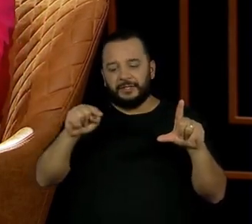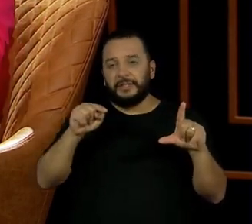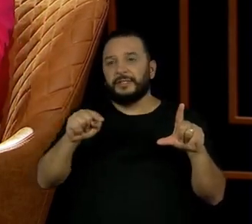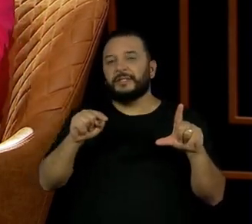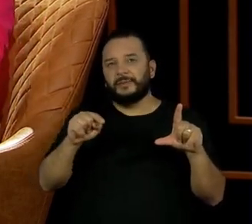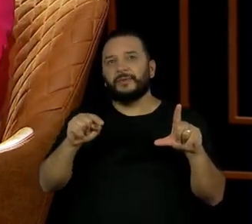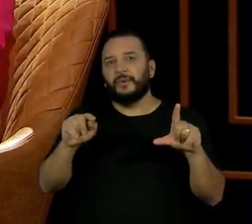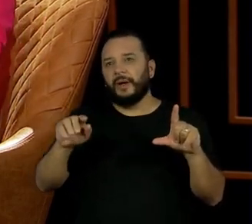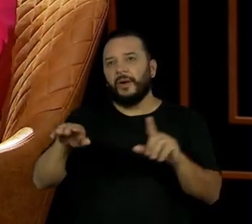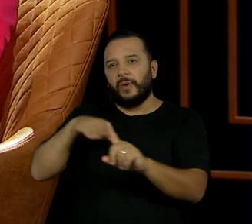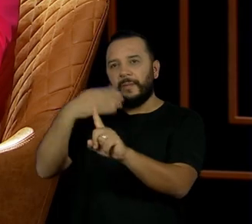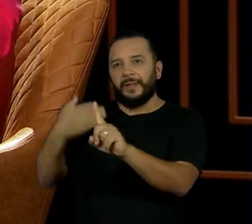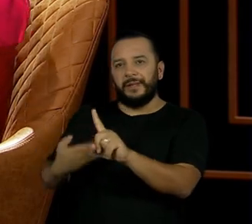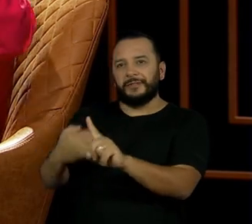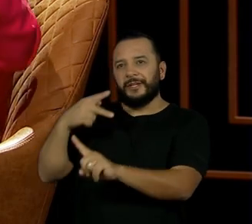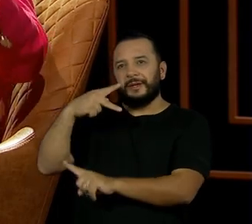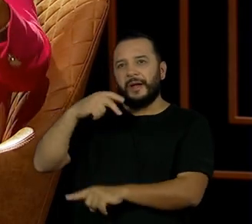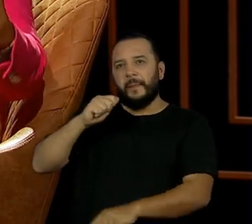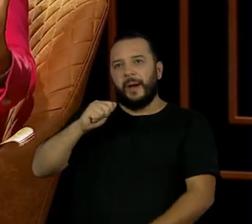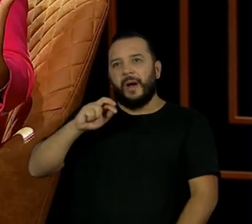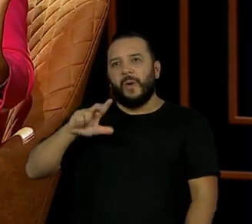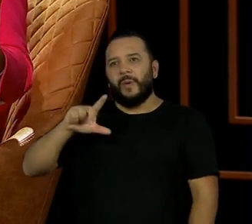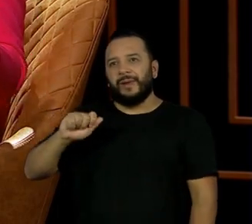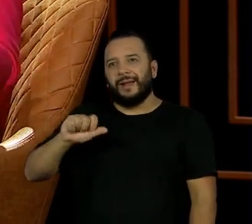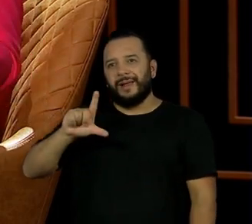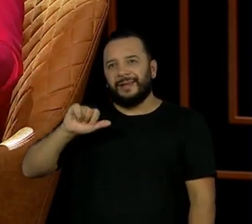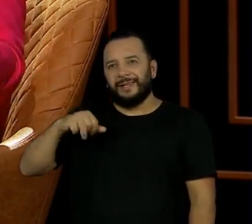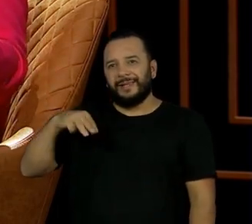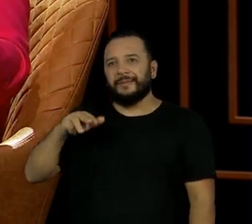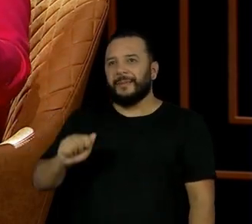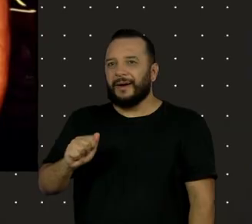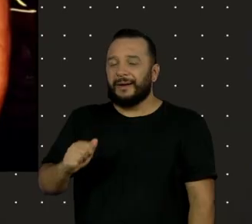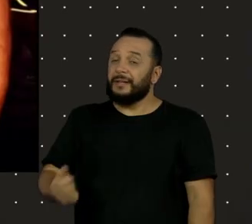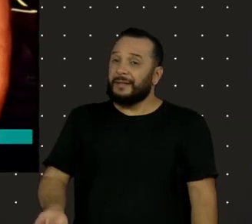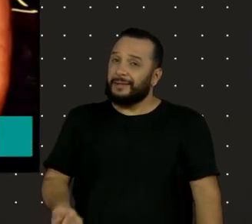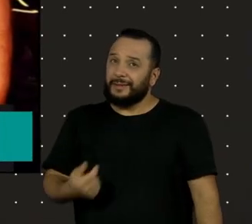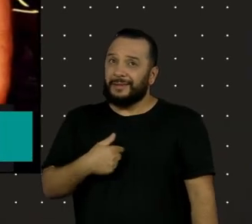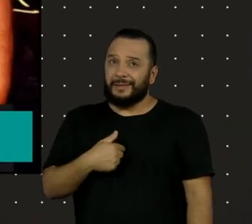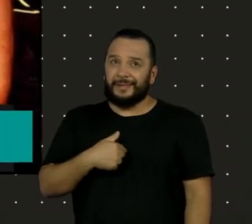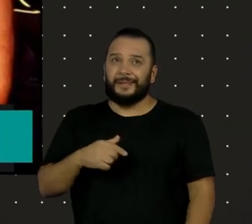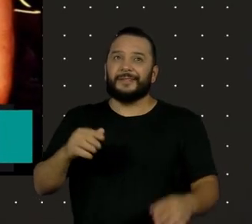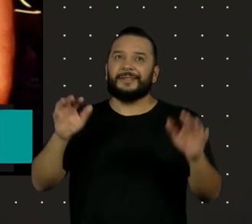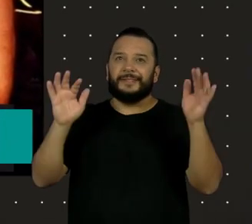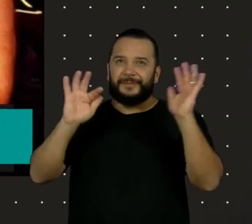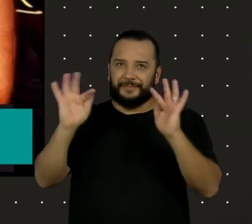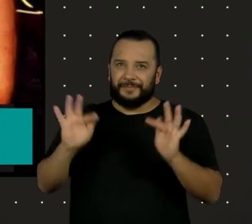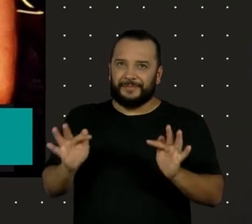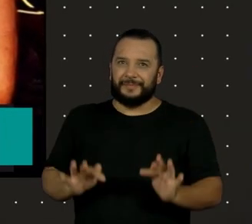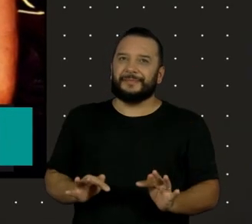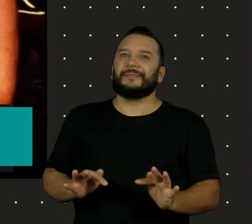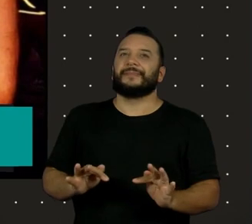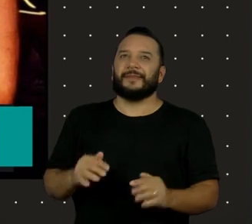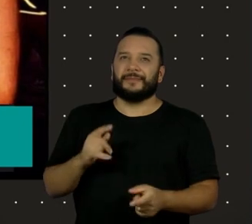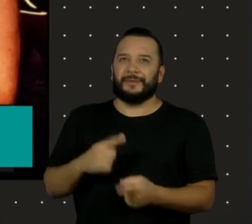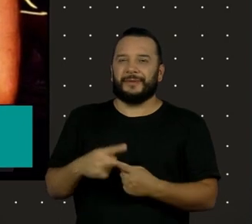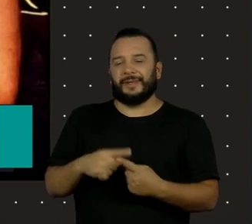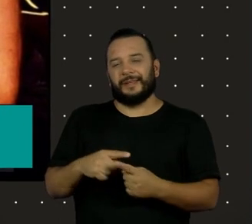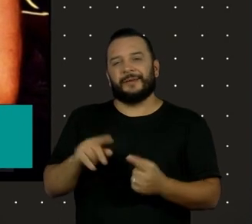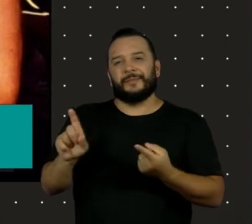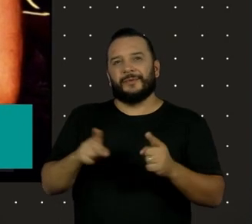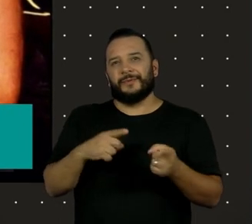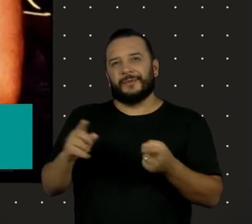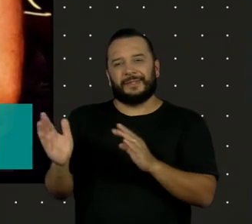assim eu eu fico feliz de falar sobre essas essas belezas da vida né